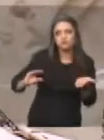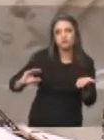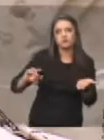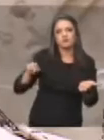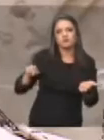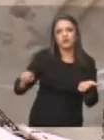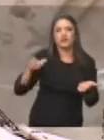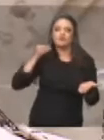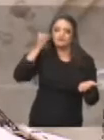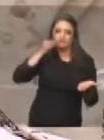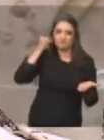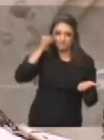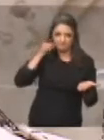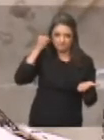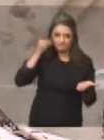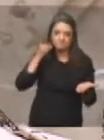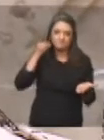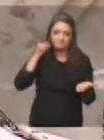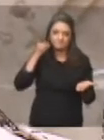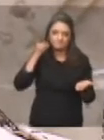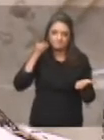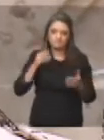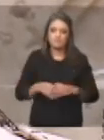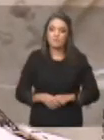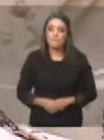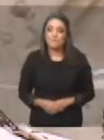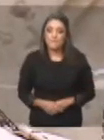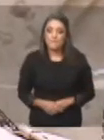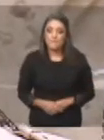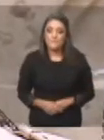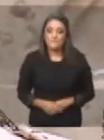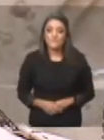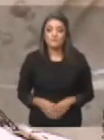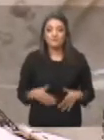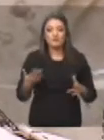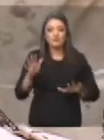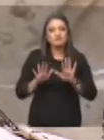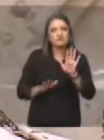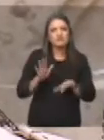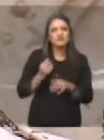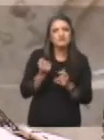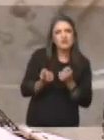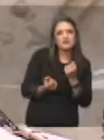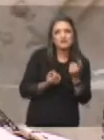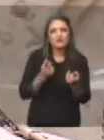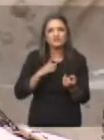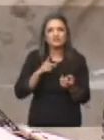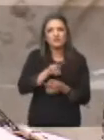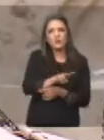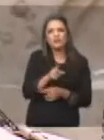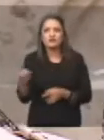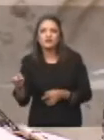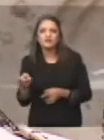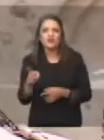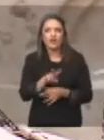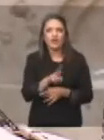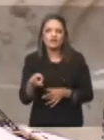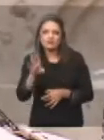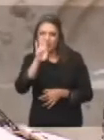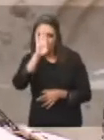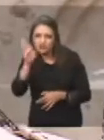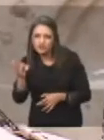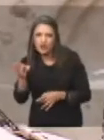realmente depositados na conta corrente do réu, que esporadicamente também recebia transferências eletrônicas